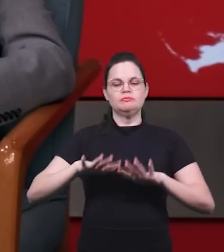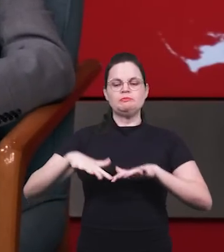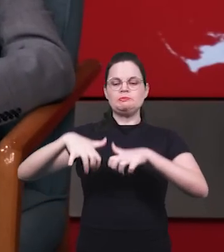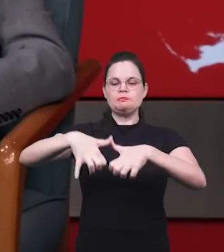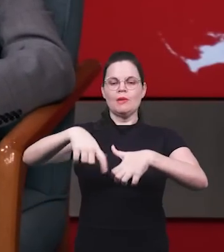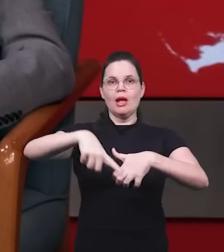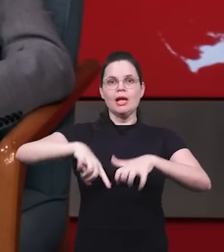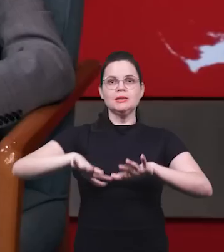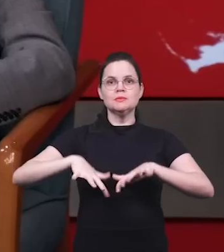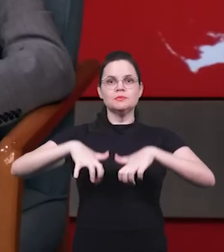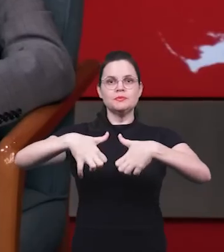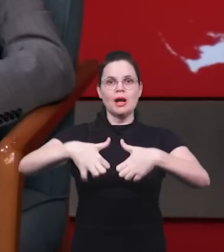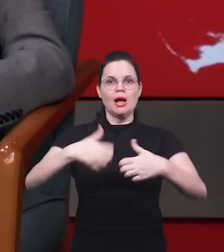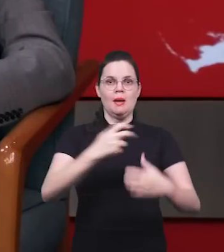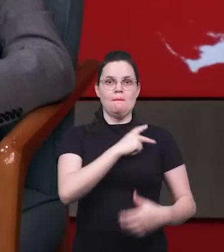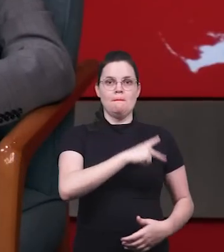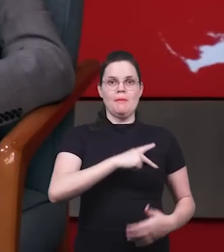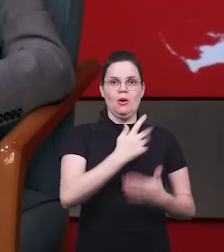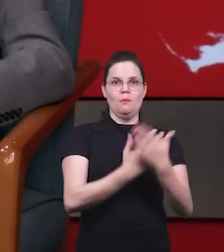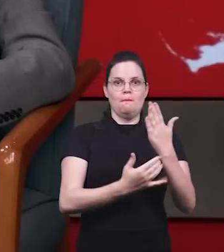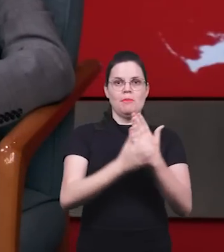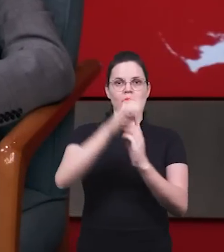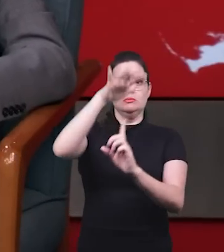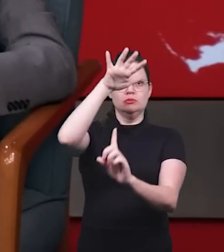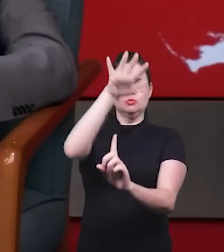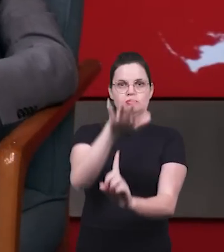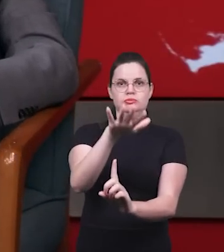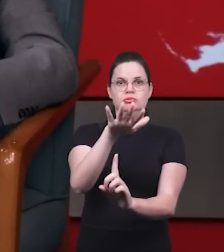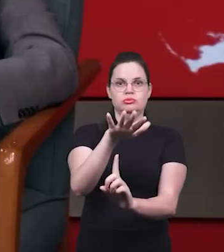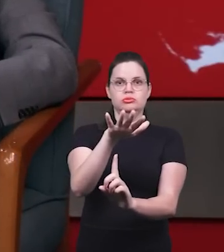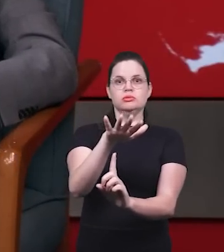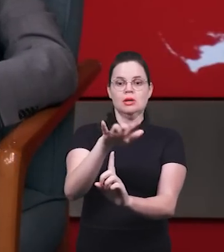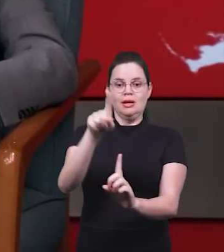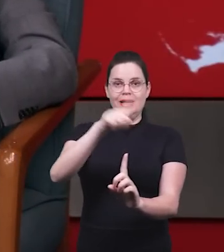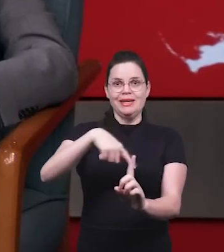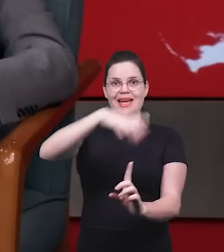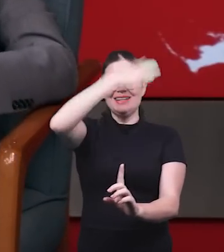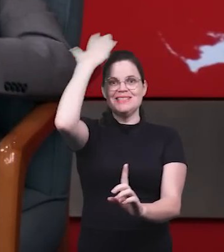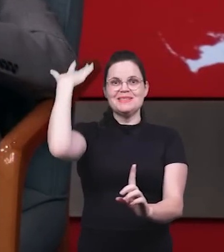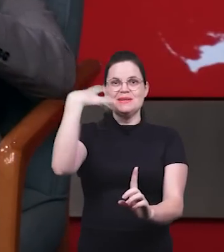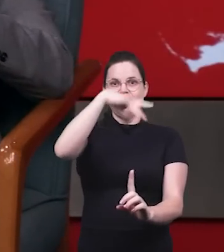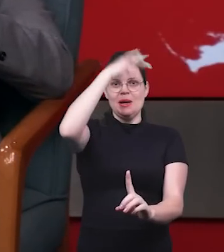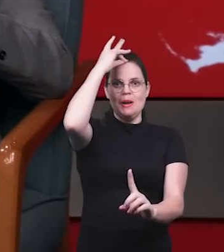e eles foram batizados com o Espírito Santo. Diz o texto